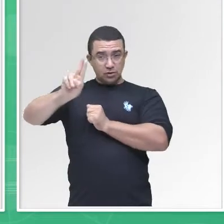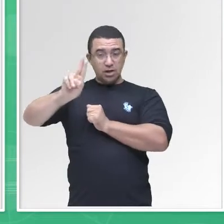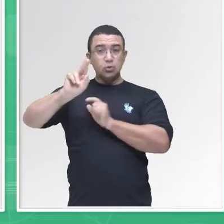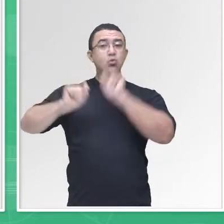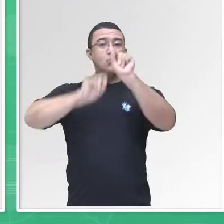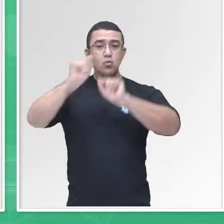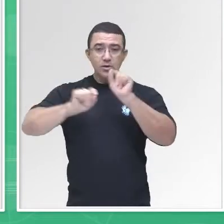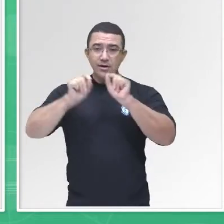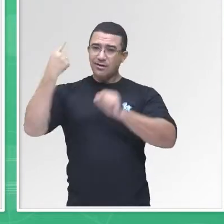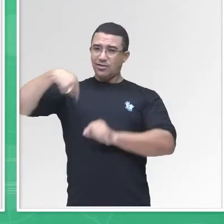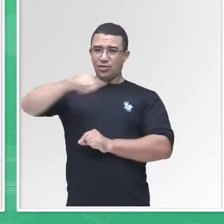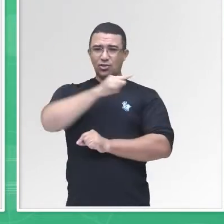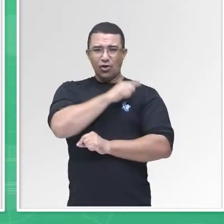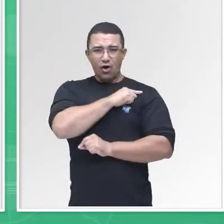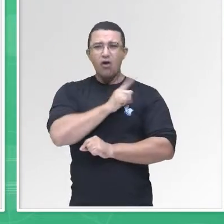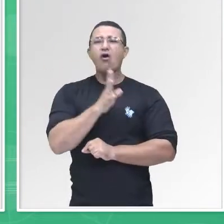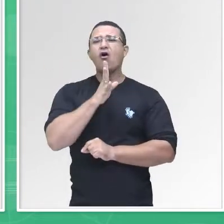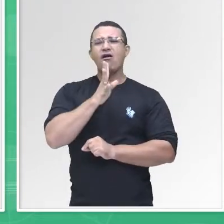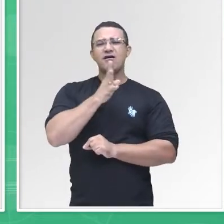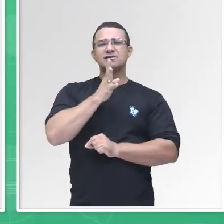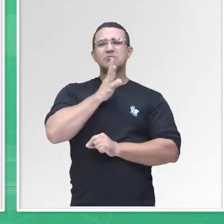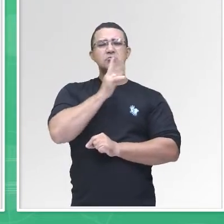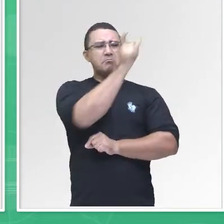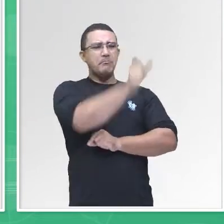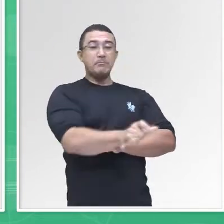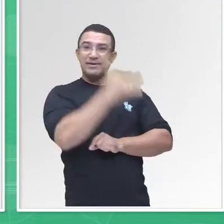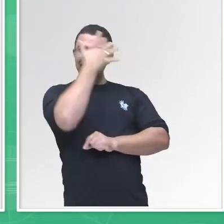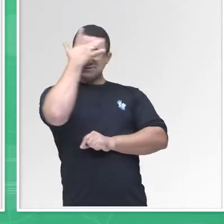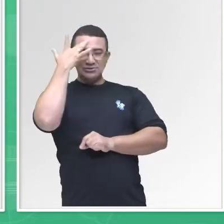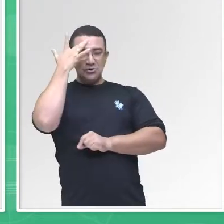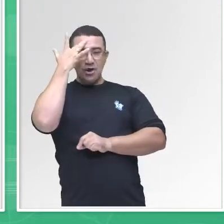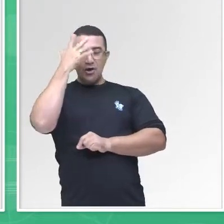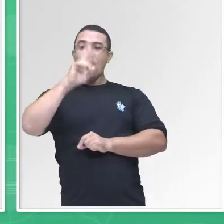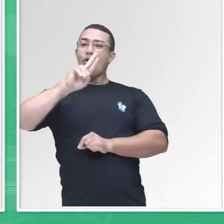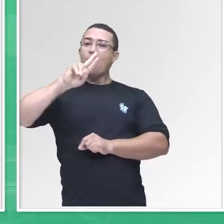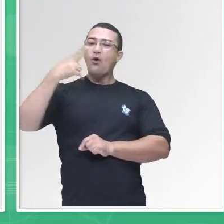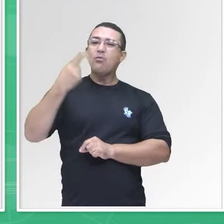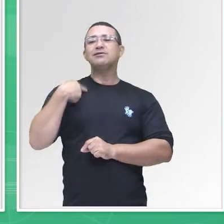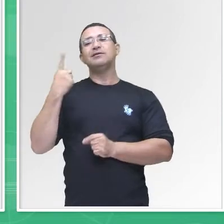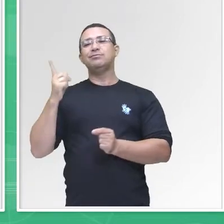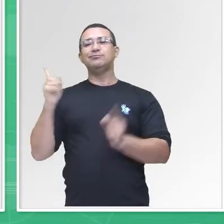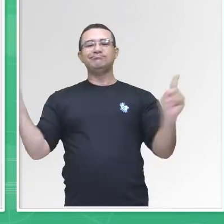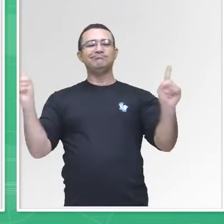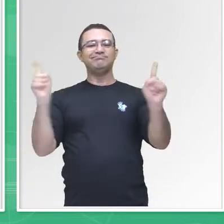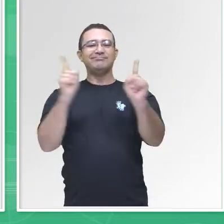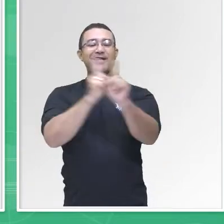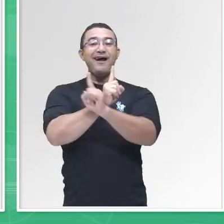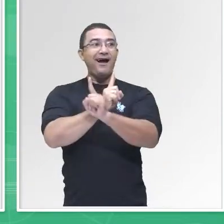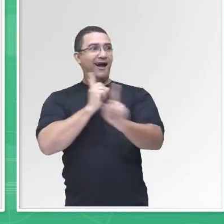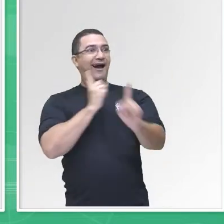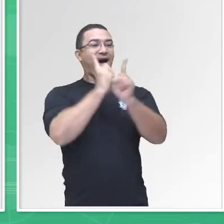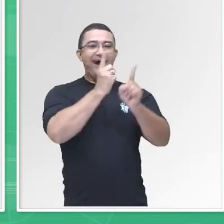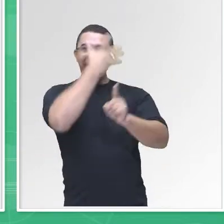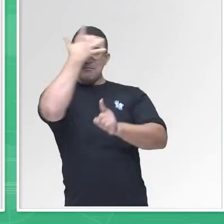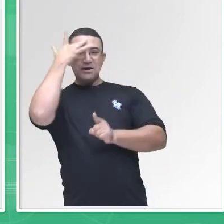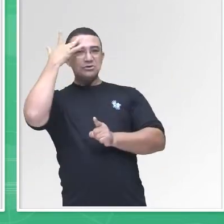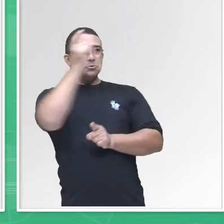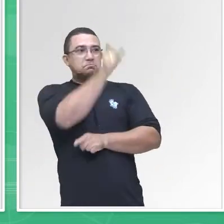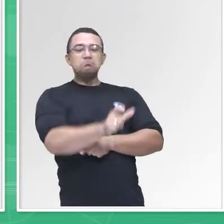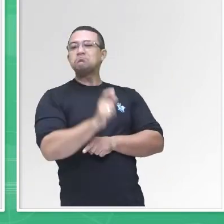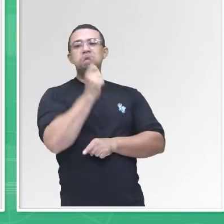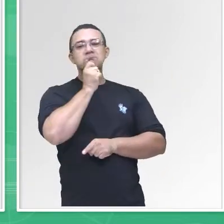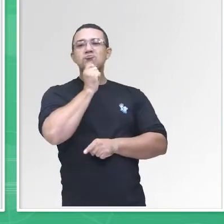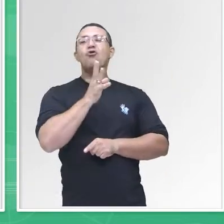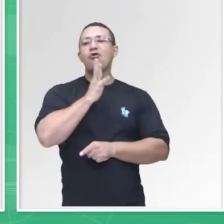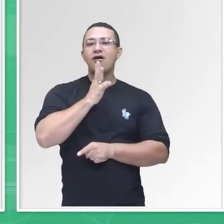nós conhecemos alguém, quando nós descobrimos alguém ou apresentamos alguém a outra pessoa